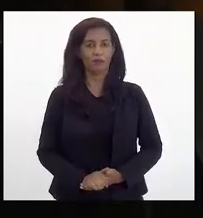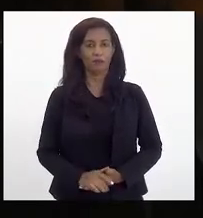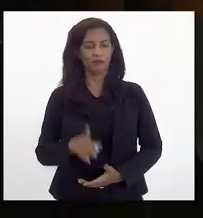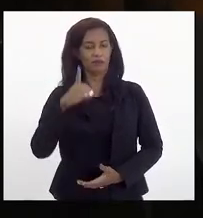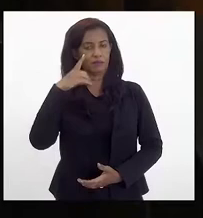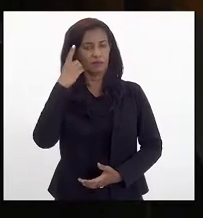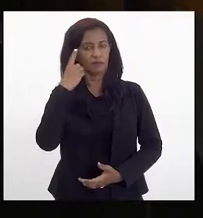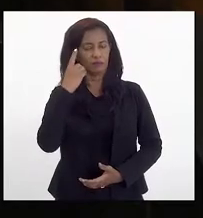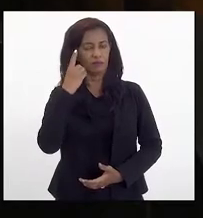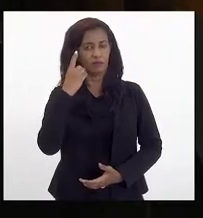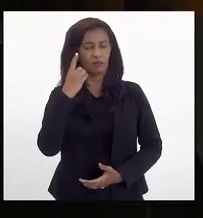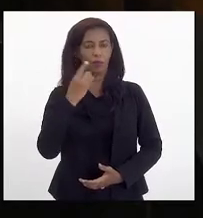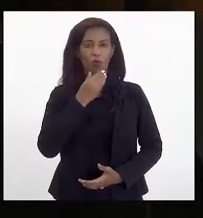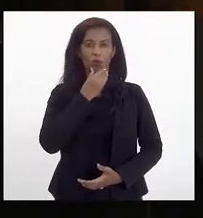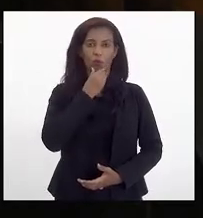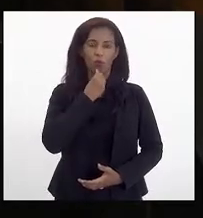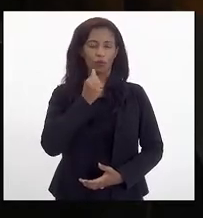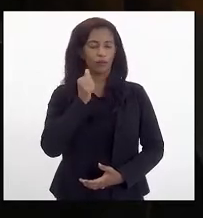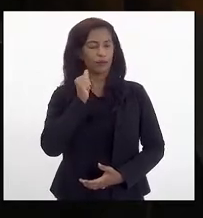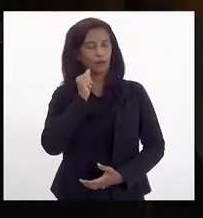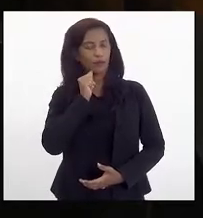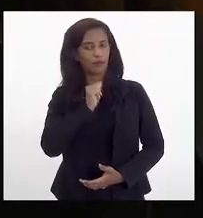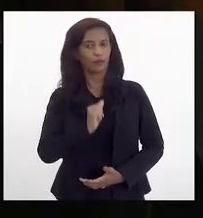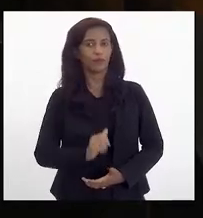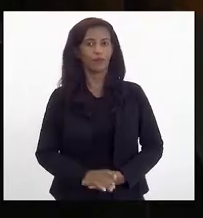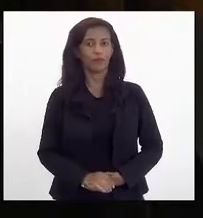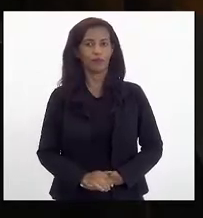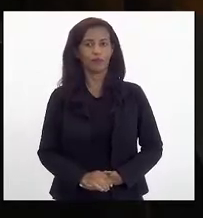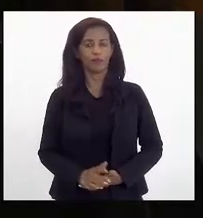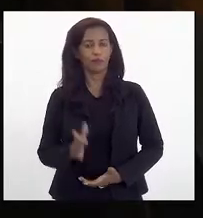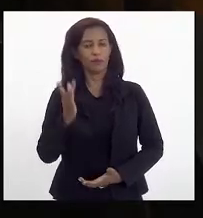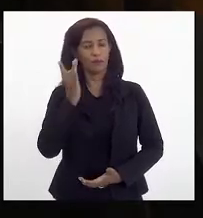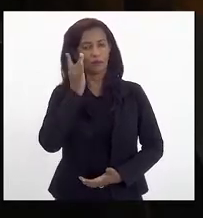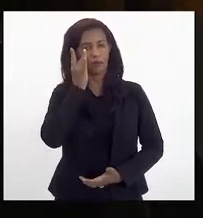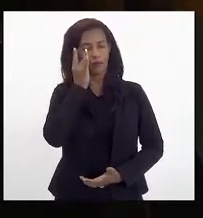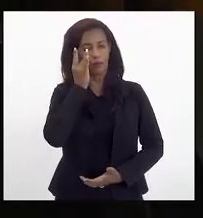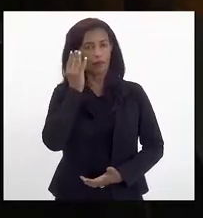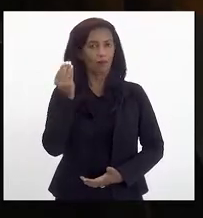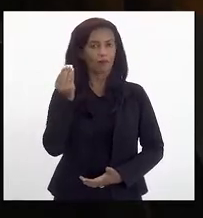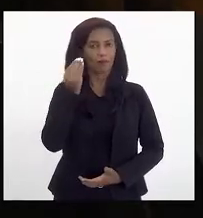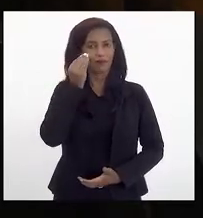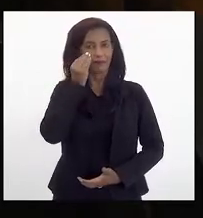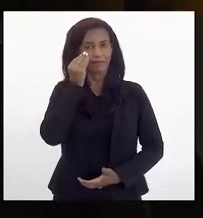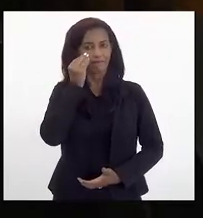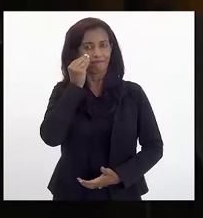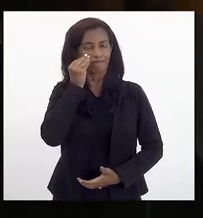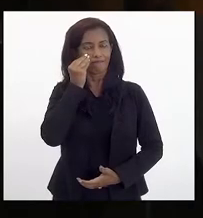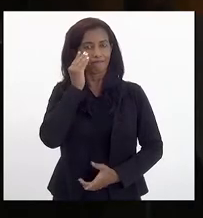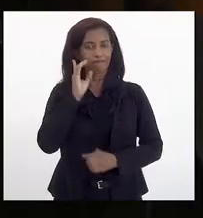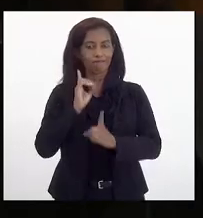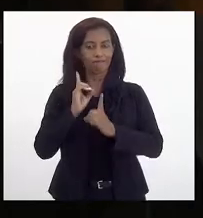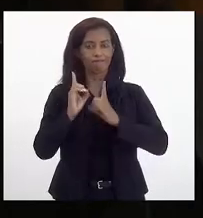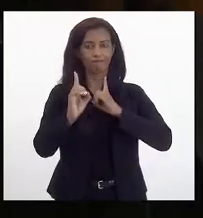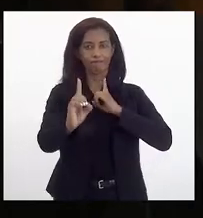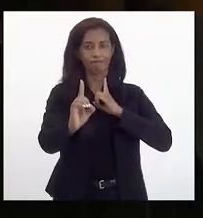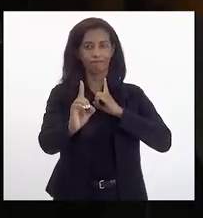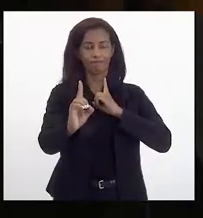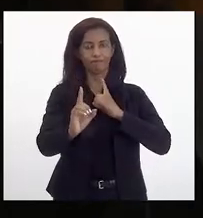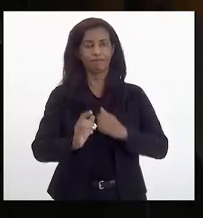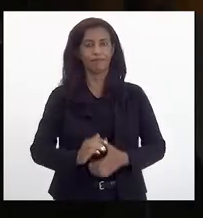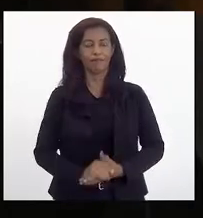senhoras deputadas e deputados que nos acompanham de forma